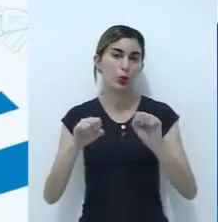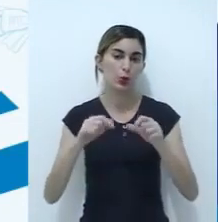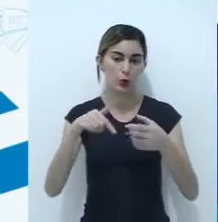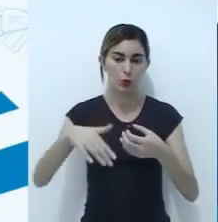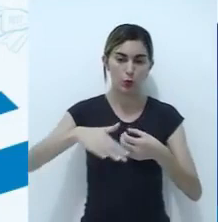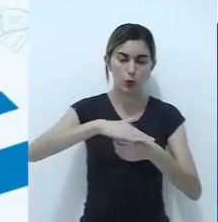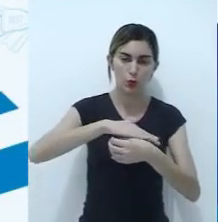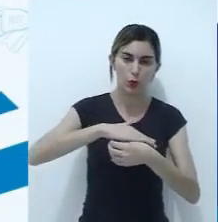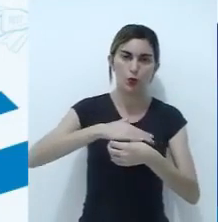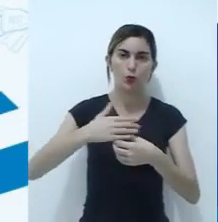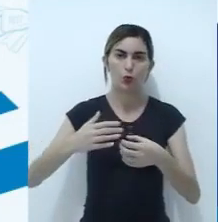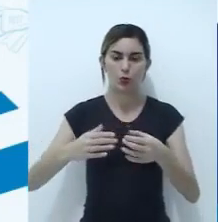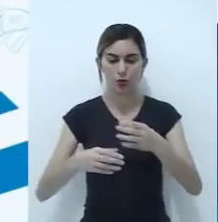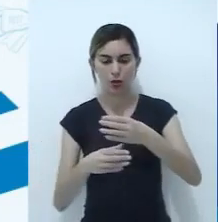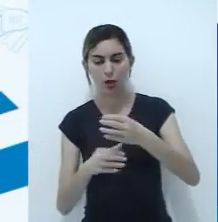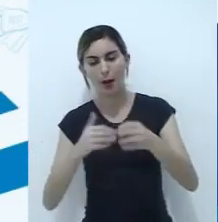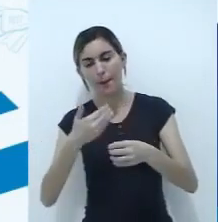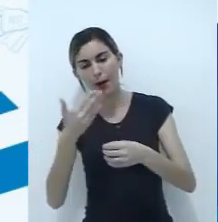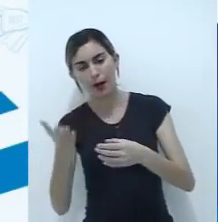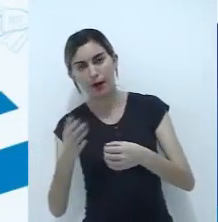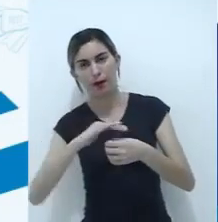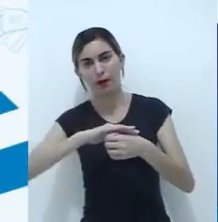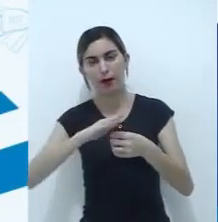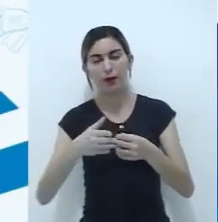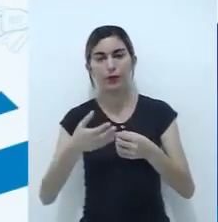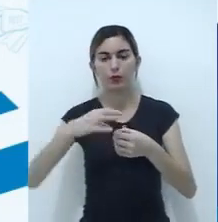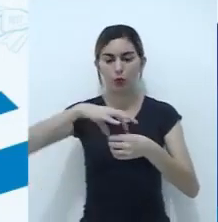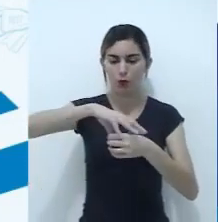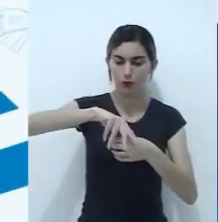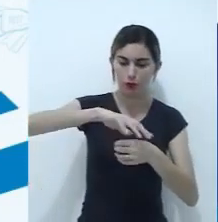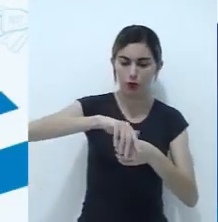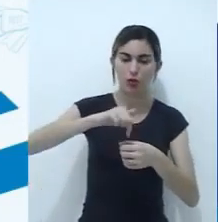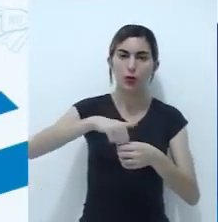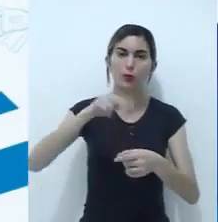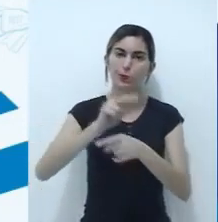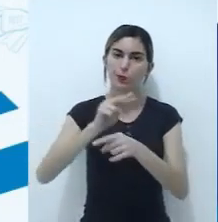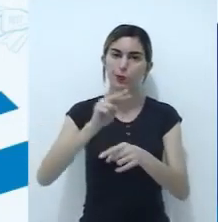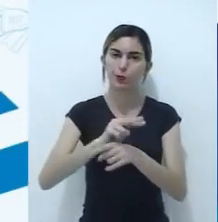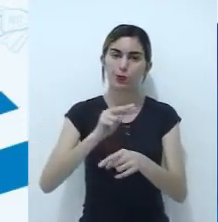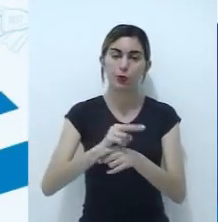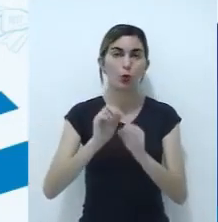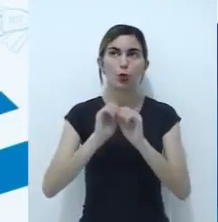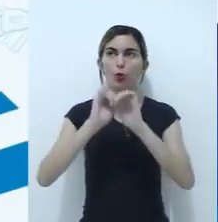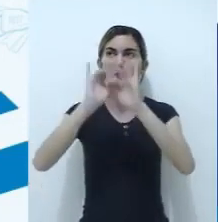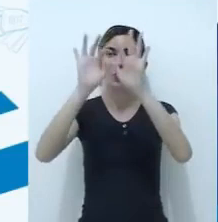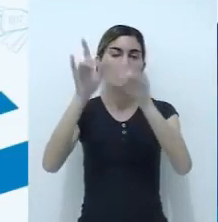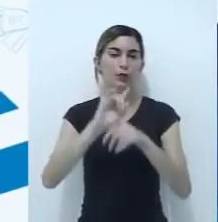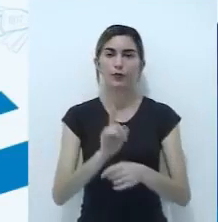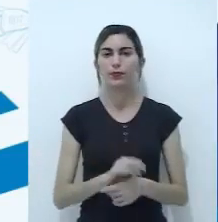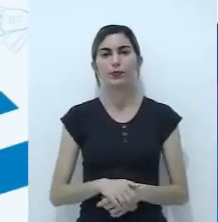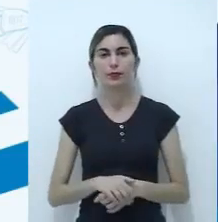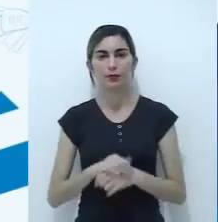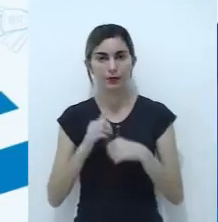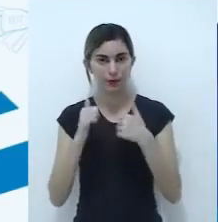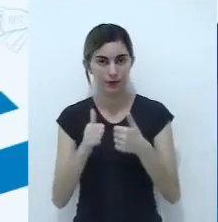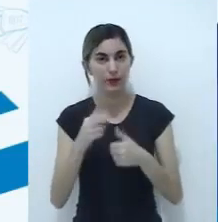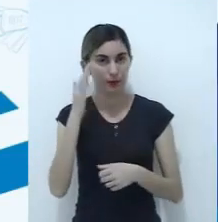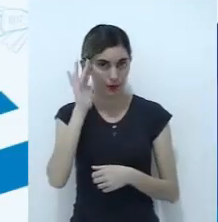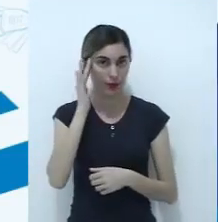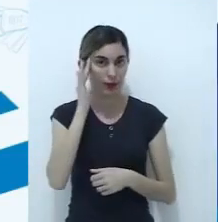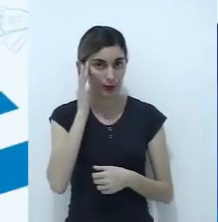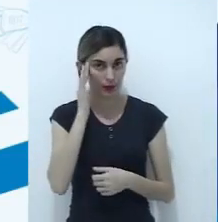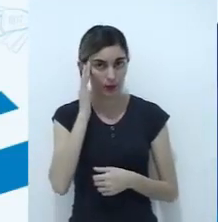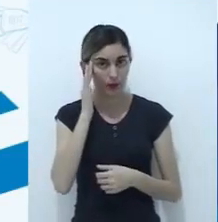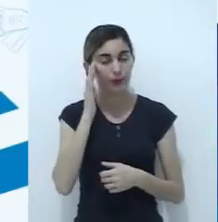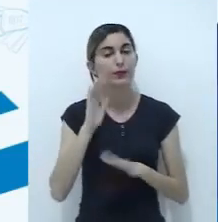estiver fechado, eu tenho ali a conservação das massas. O gás, ele não foi desprendido. Valeu? Deu para